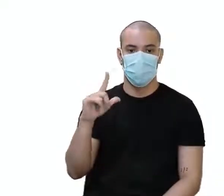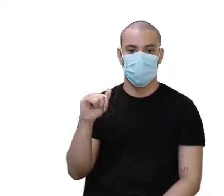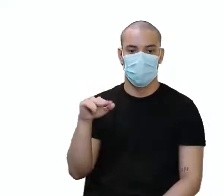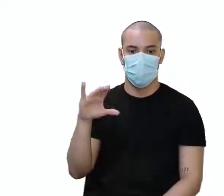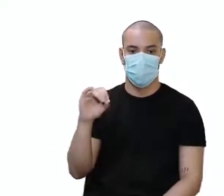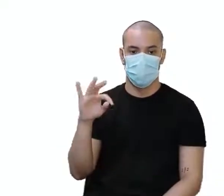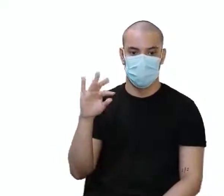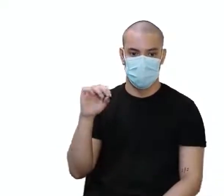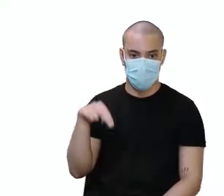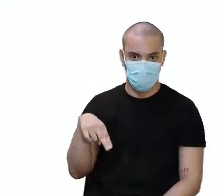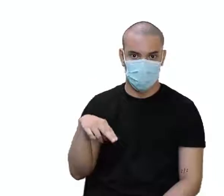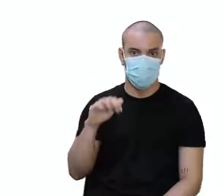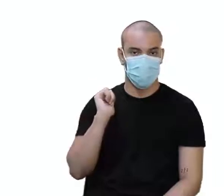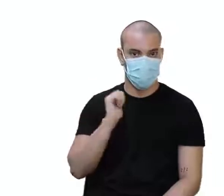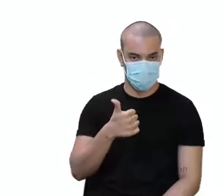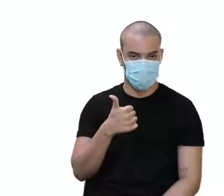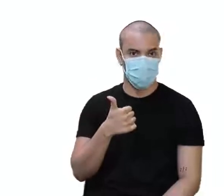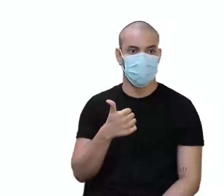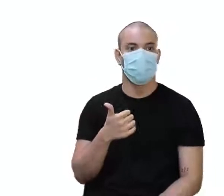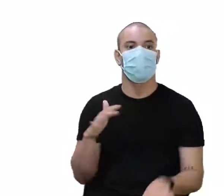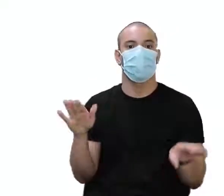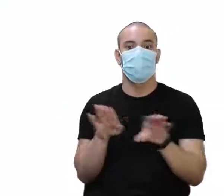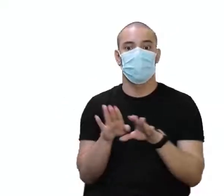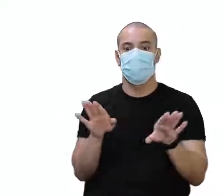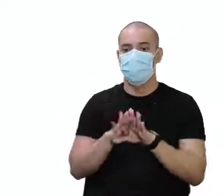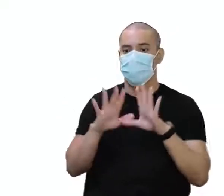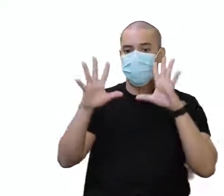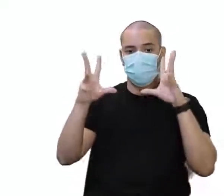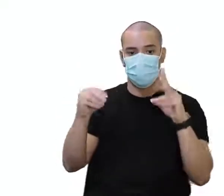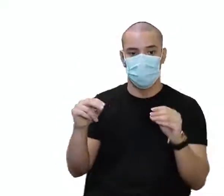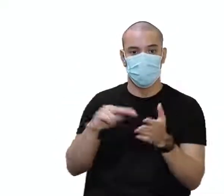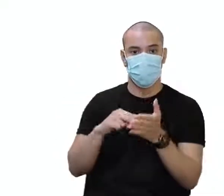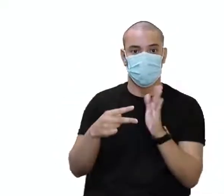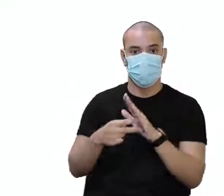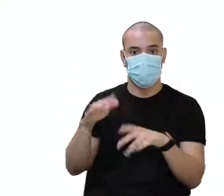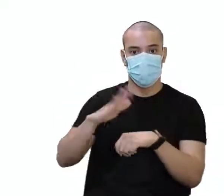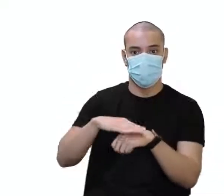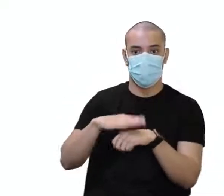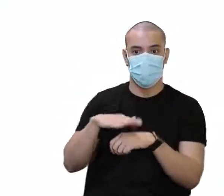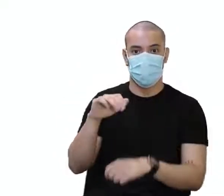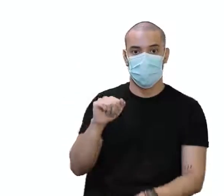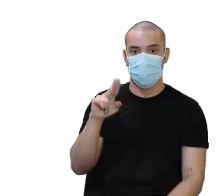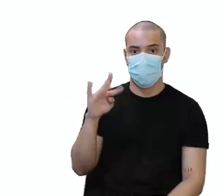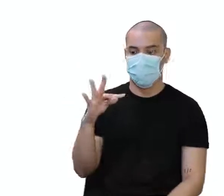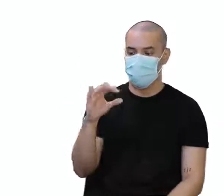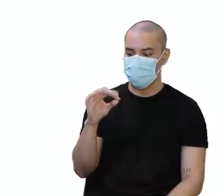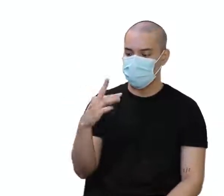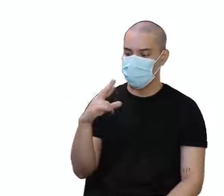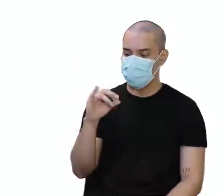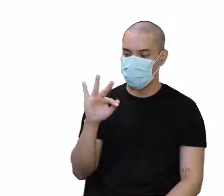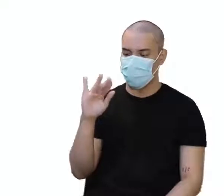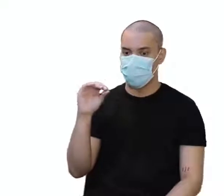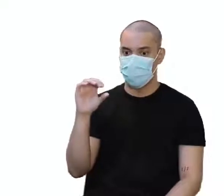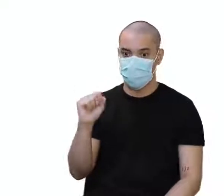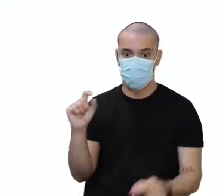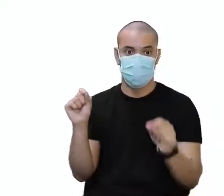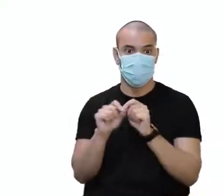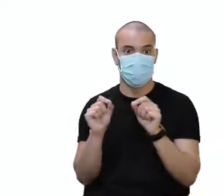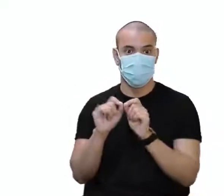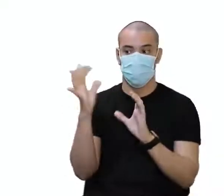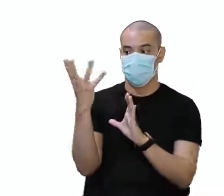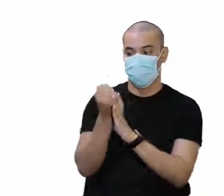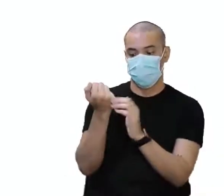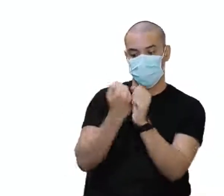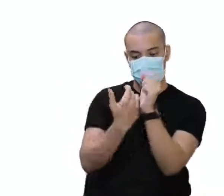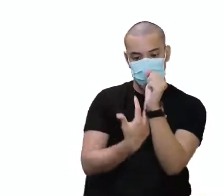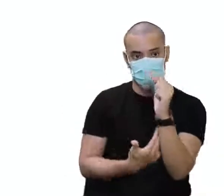fitoplâncton. Perfeito. Eles vão ser autotróficos, vão realizar fotossíntese ou quimiossíntese